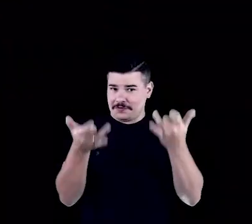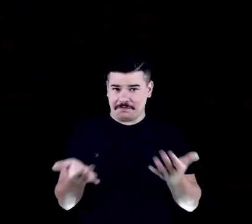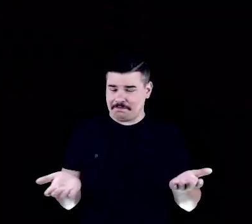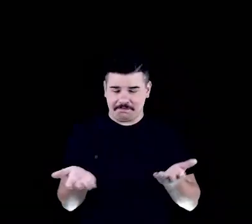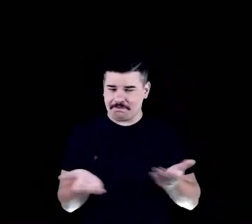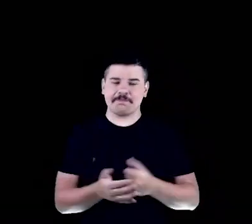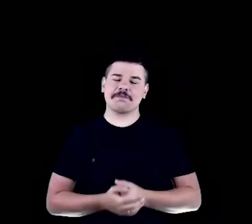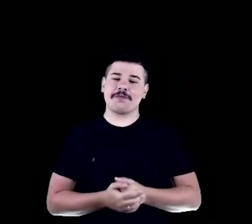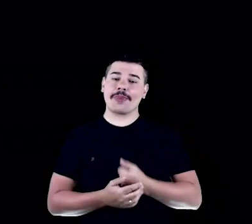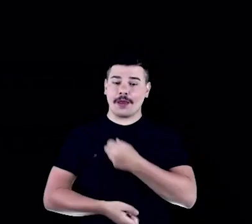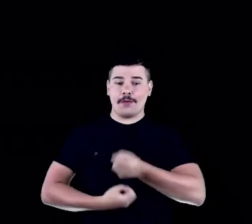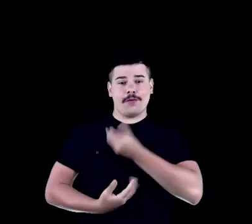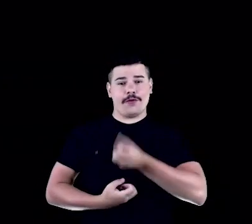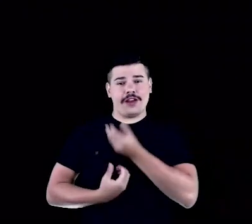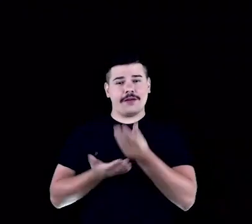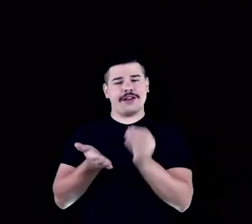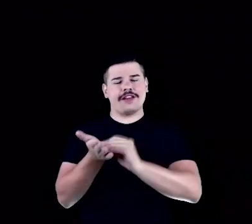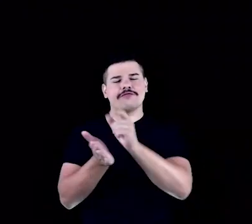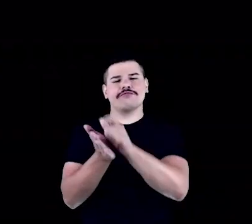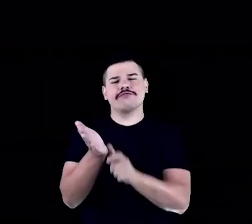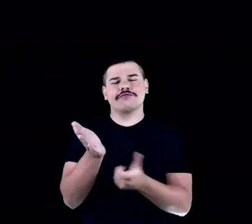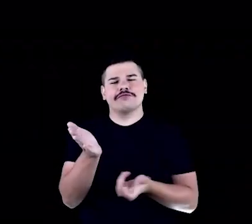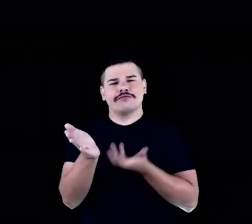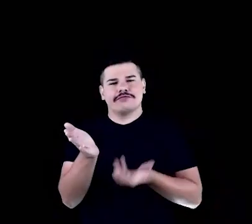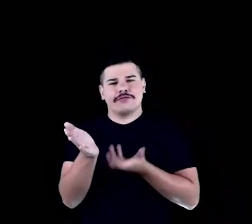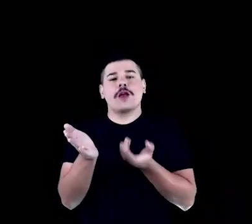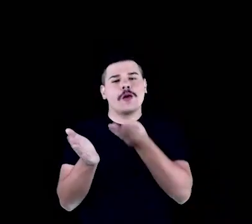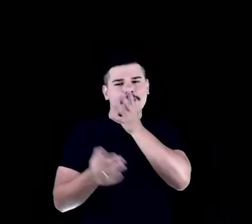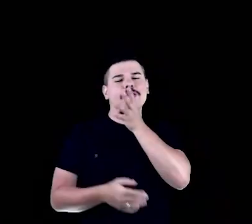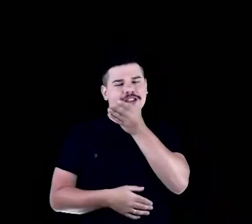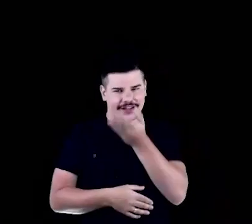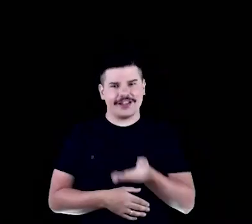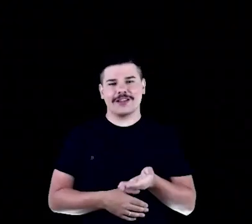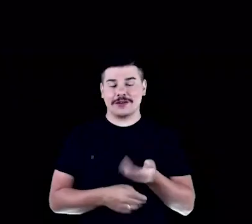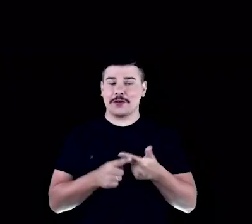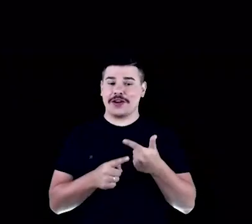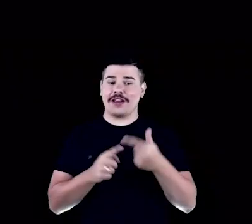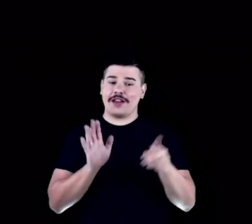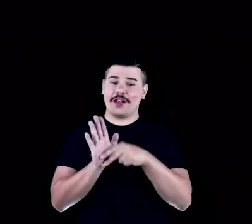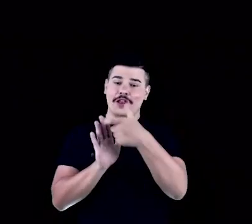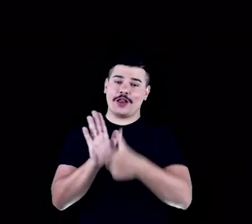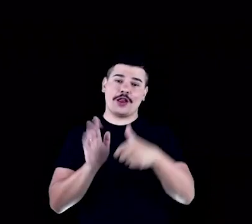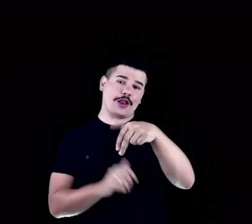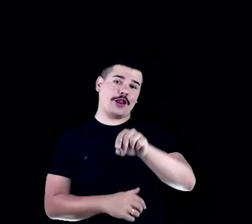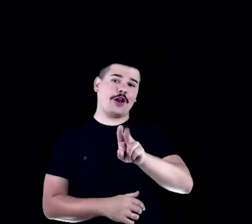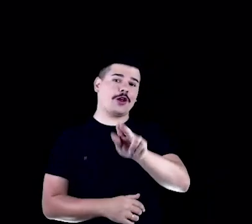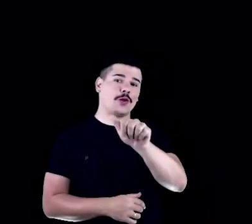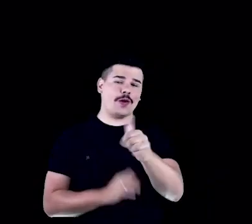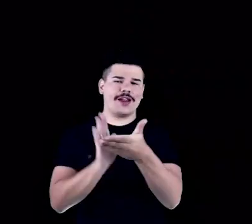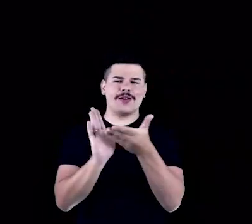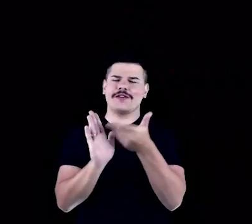explico. Poemas acompanhados de colagens, que eu conheço muito bem, tem esse daqui, por exemplo,